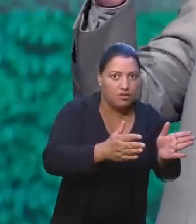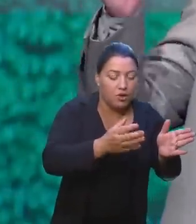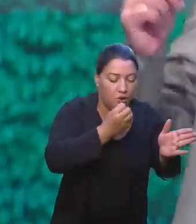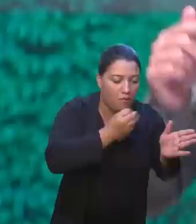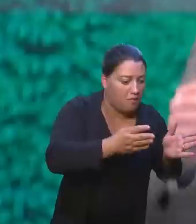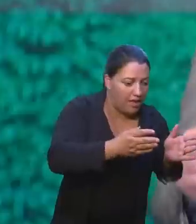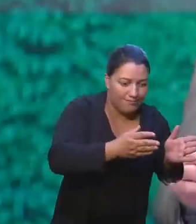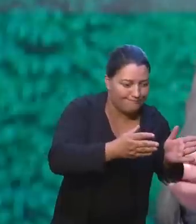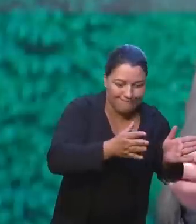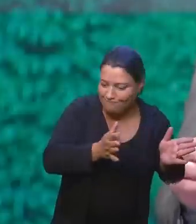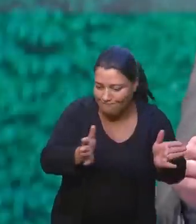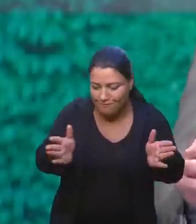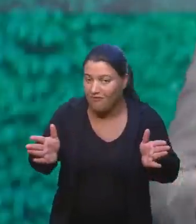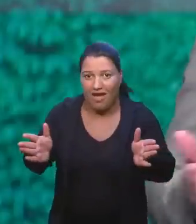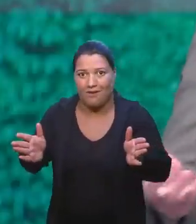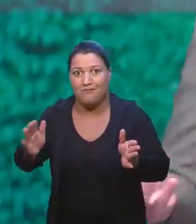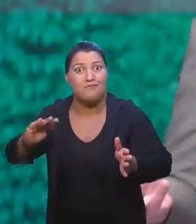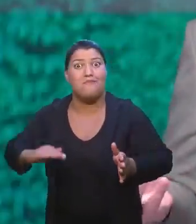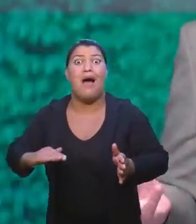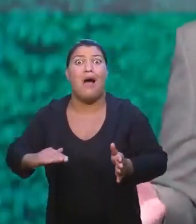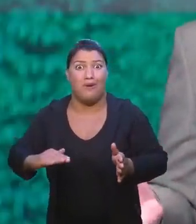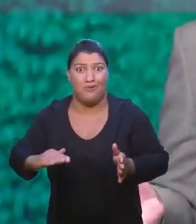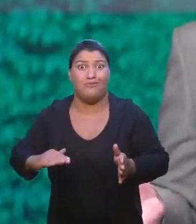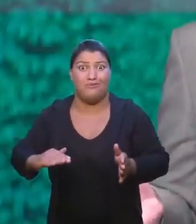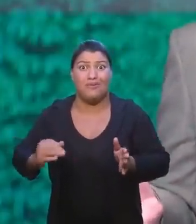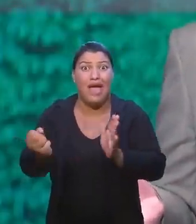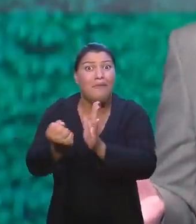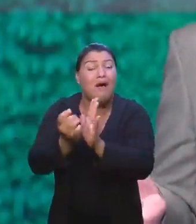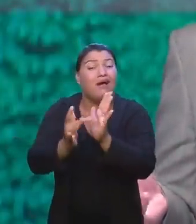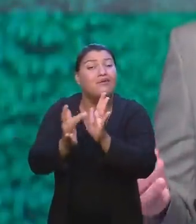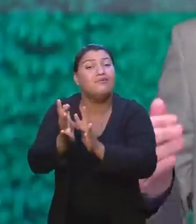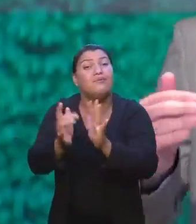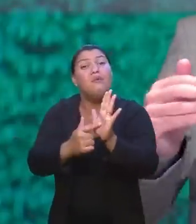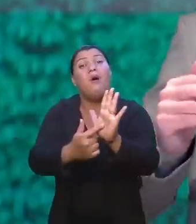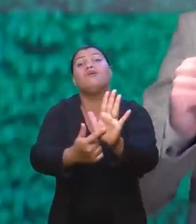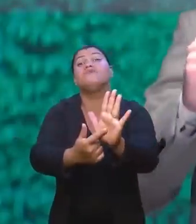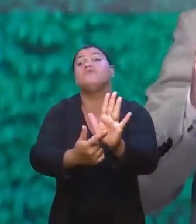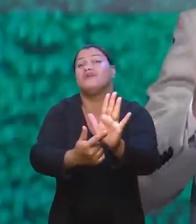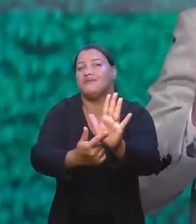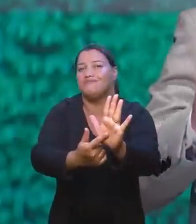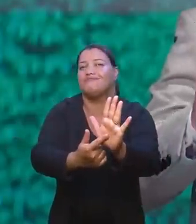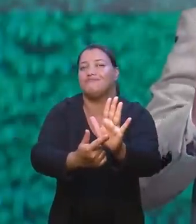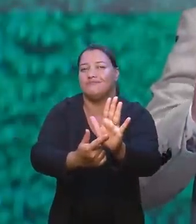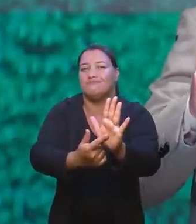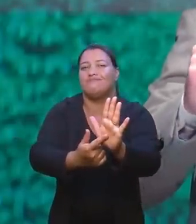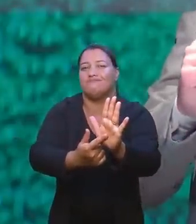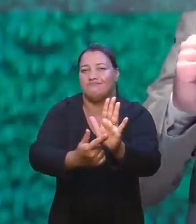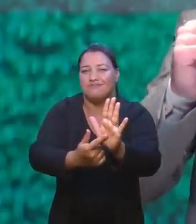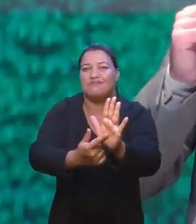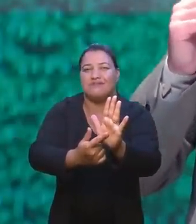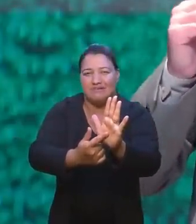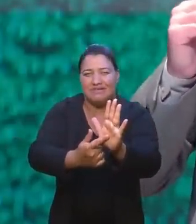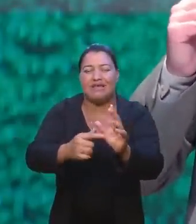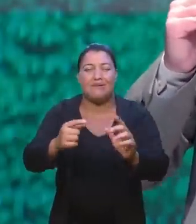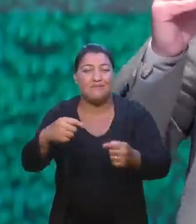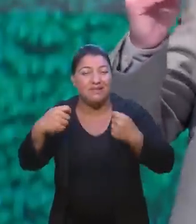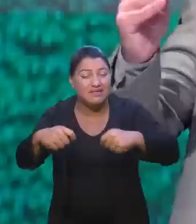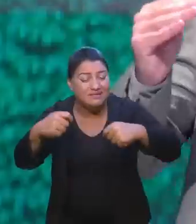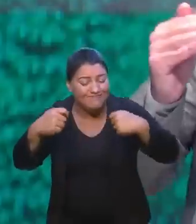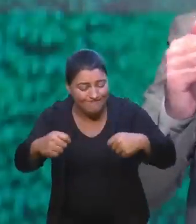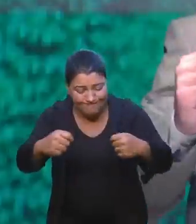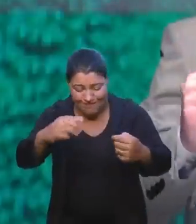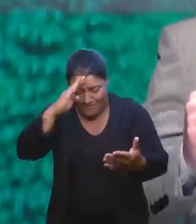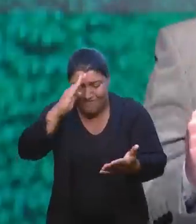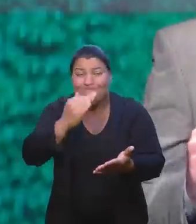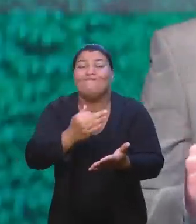telhado, não desça. Qual é o símbolo que Jesus está nos passando? De fidelidade, de sintonia, para